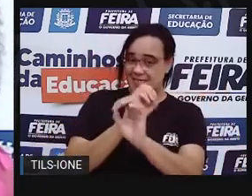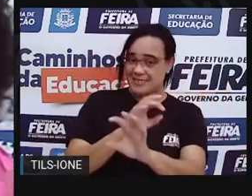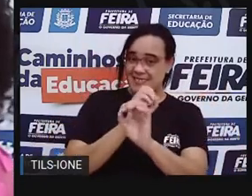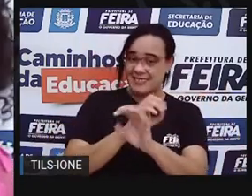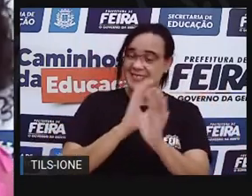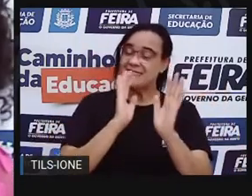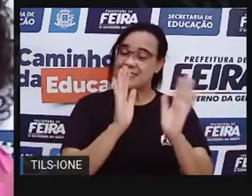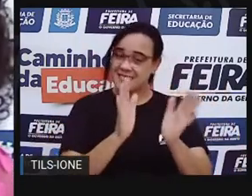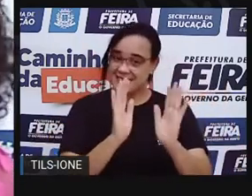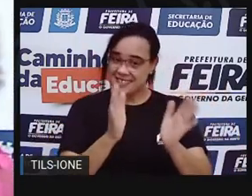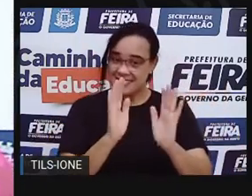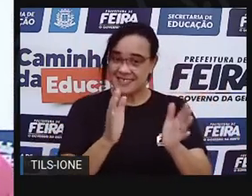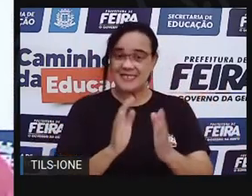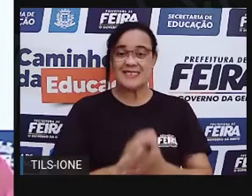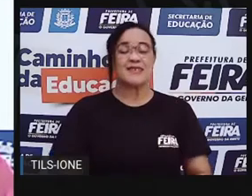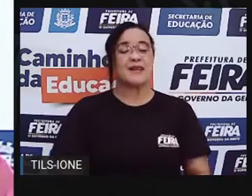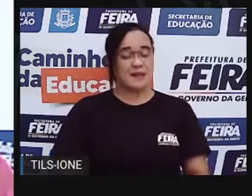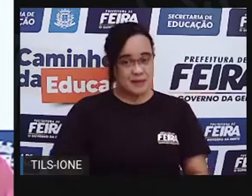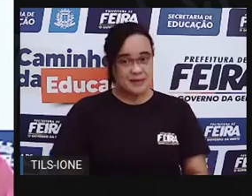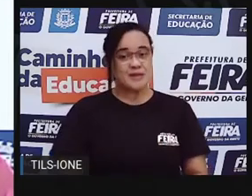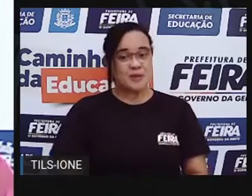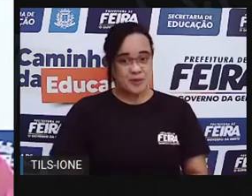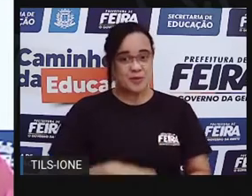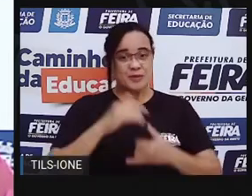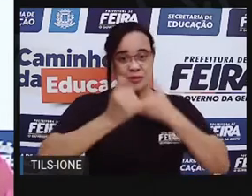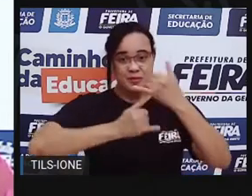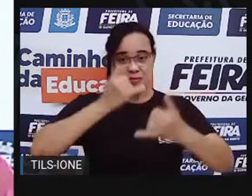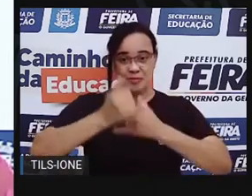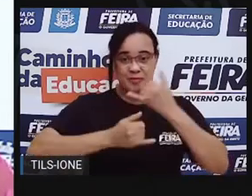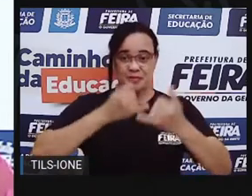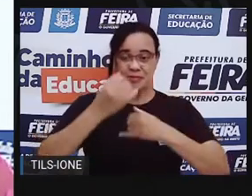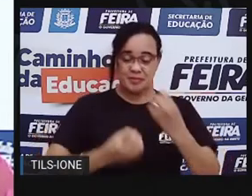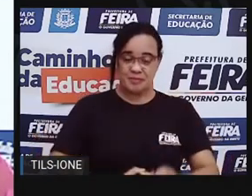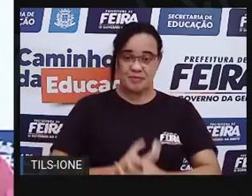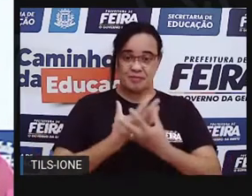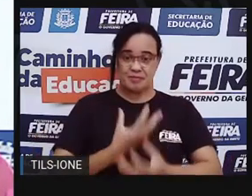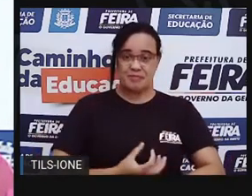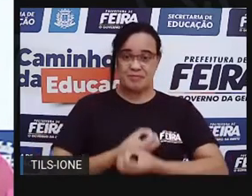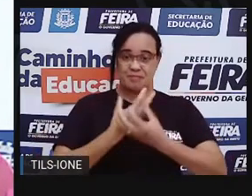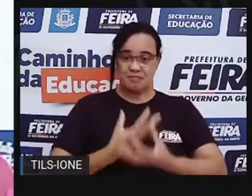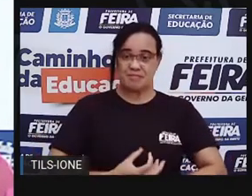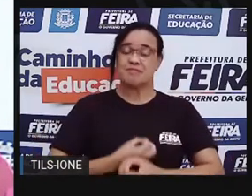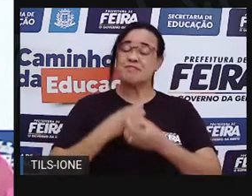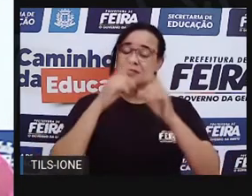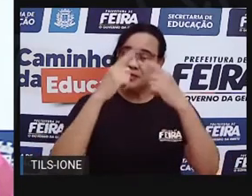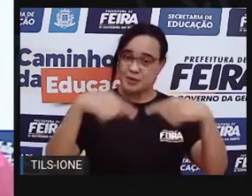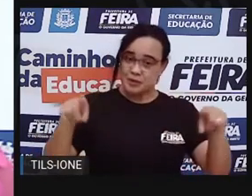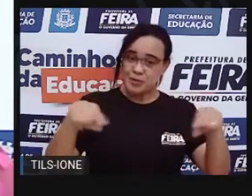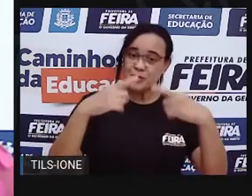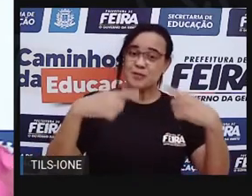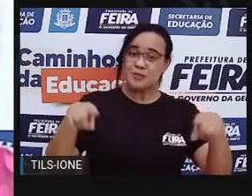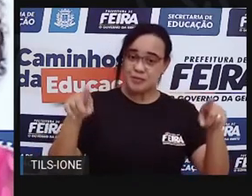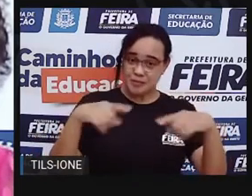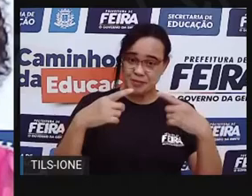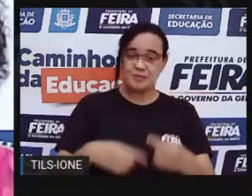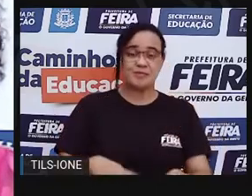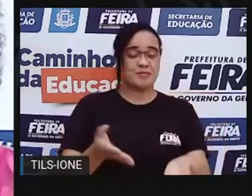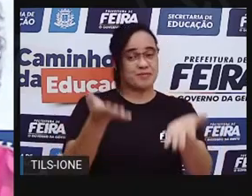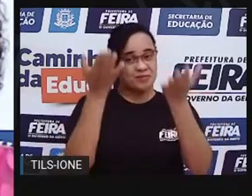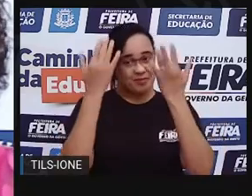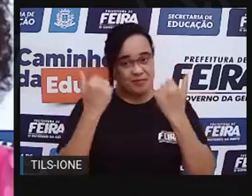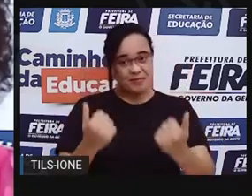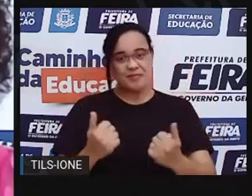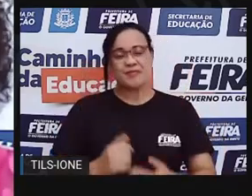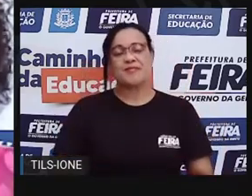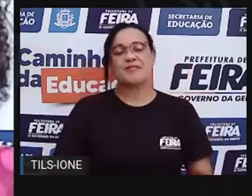do peão? Não, a de brincar com a poesia. É mesmo. Vamos lá. Vamos lá.